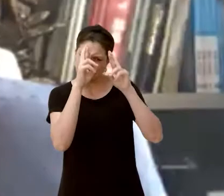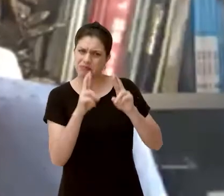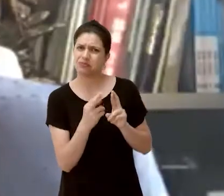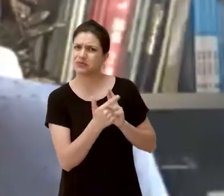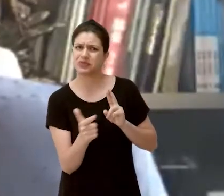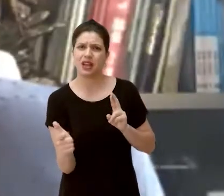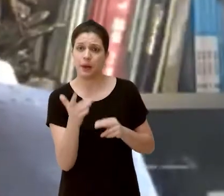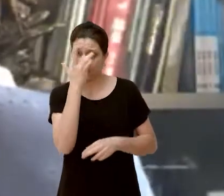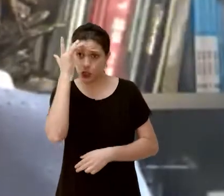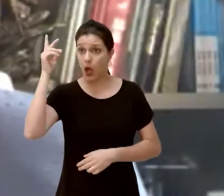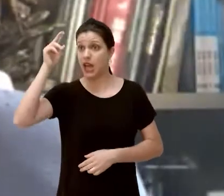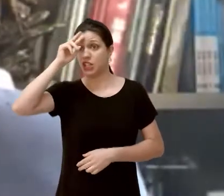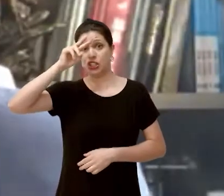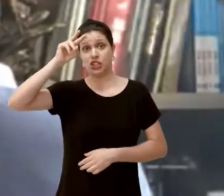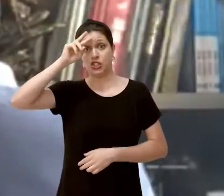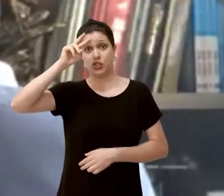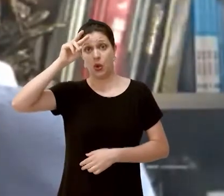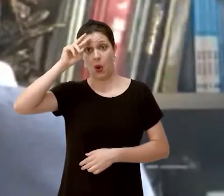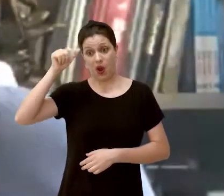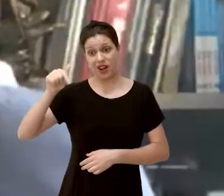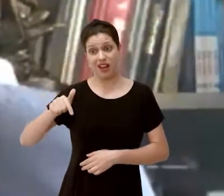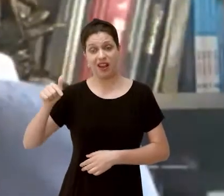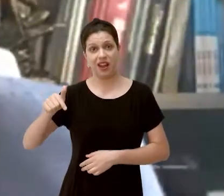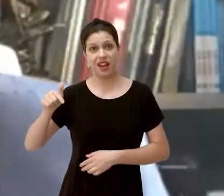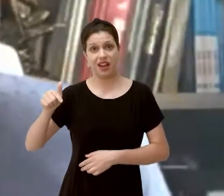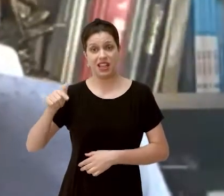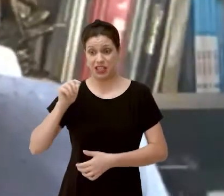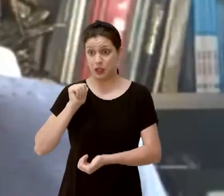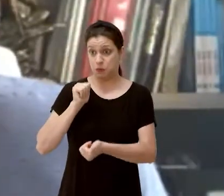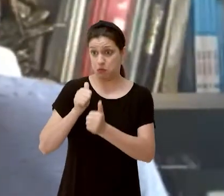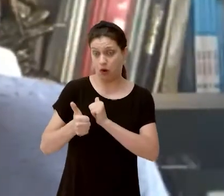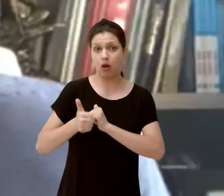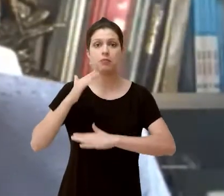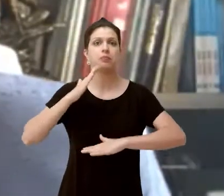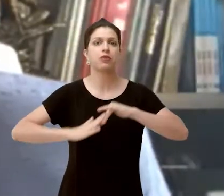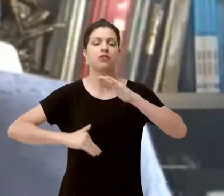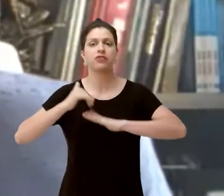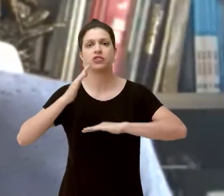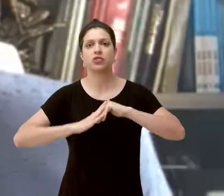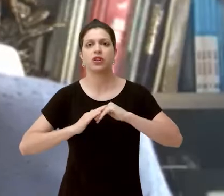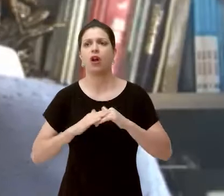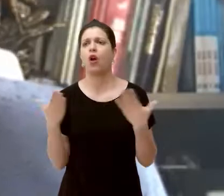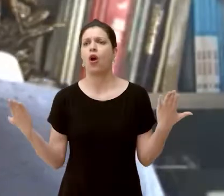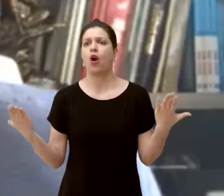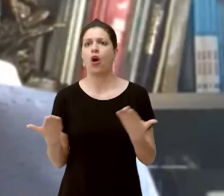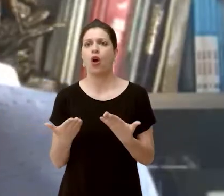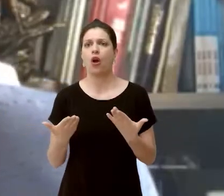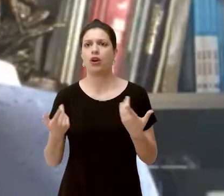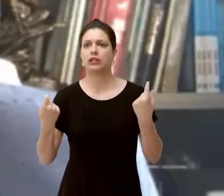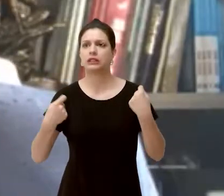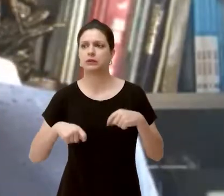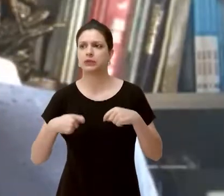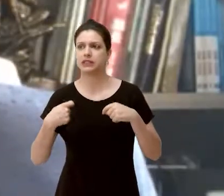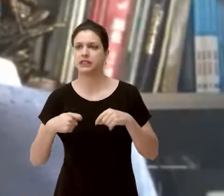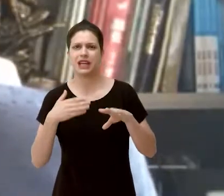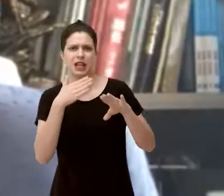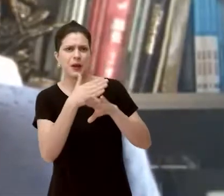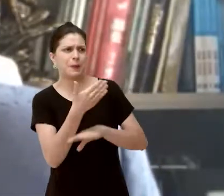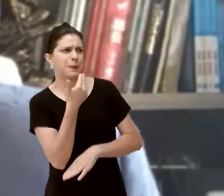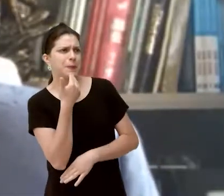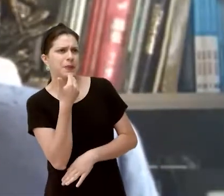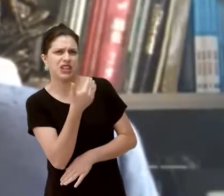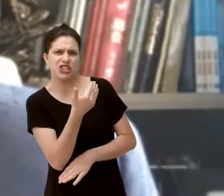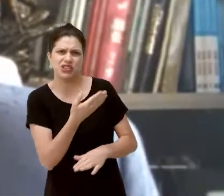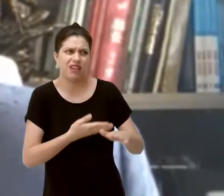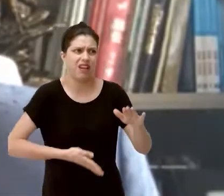um absurdo, pessoas que fizeram história aqui no nosso esporte profissional, hoje em dia tem que